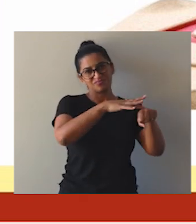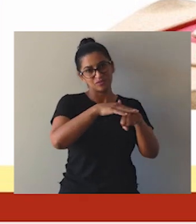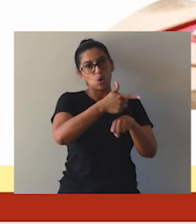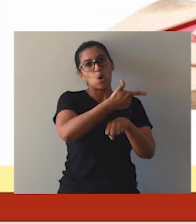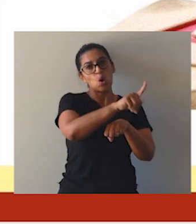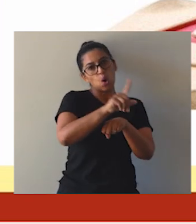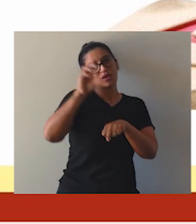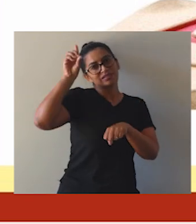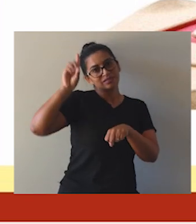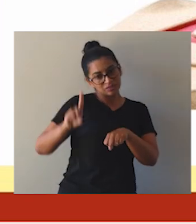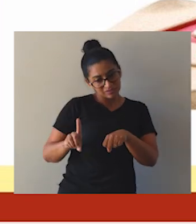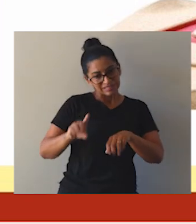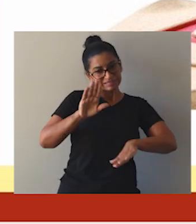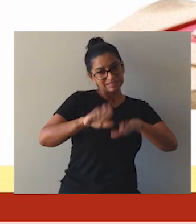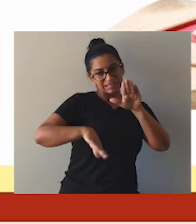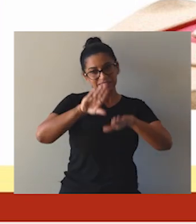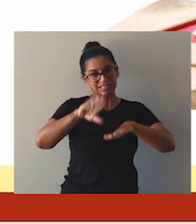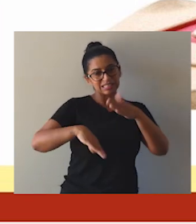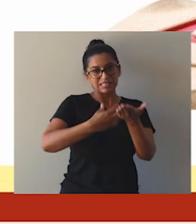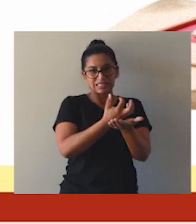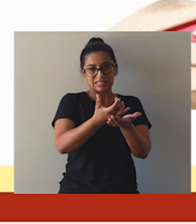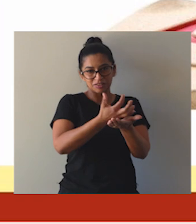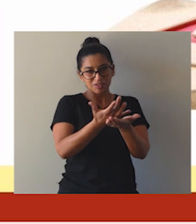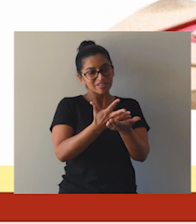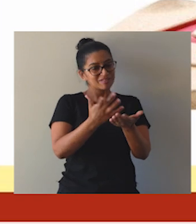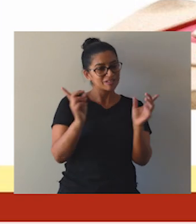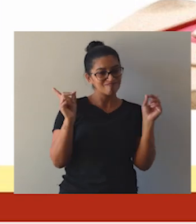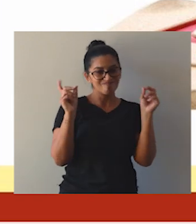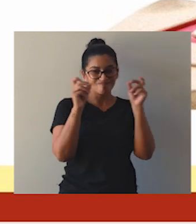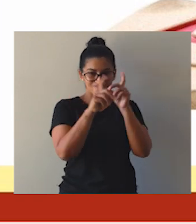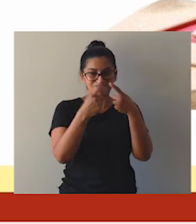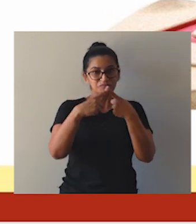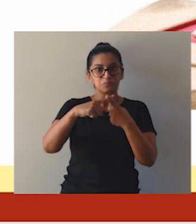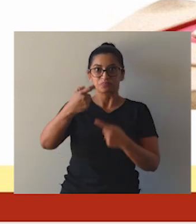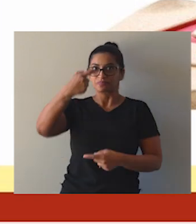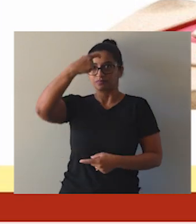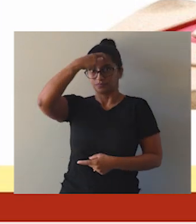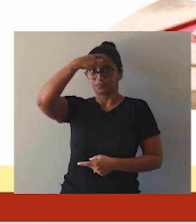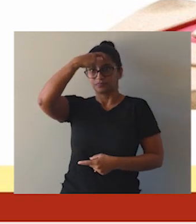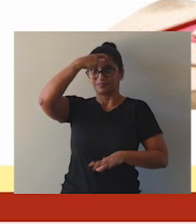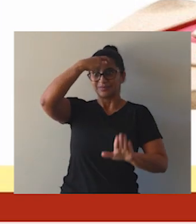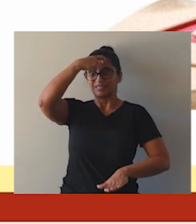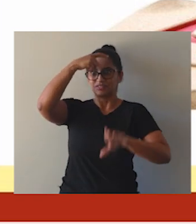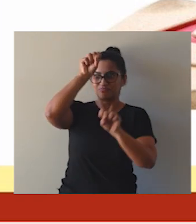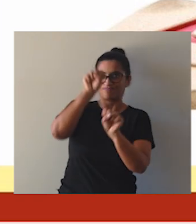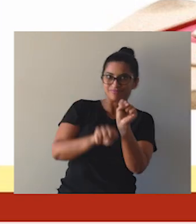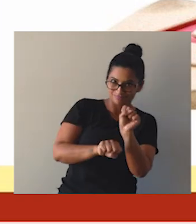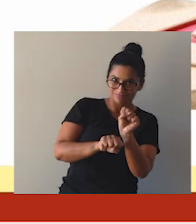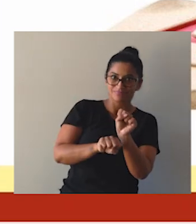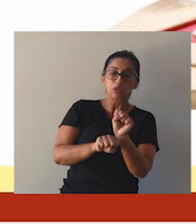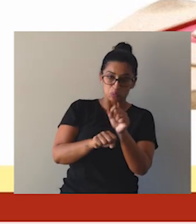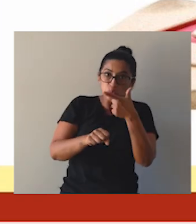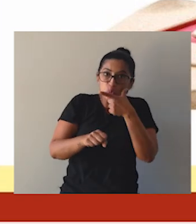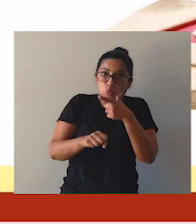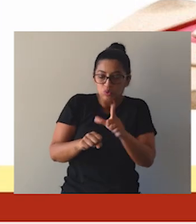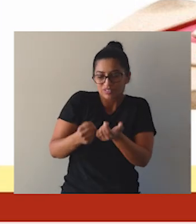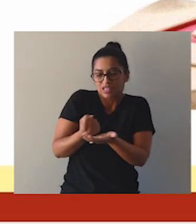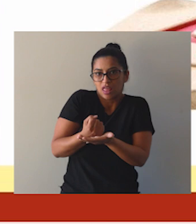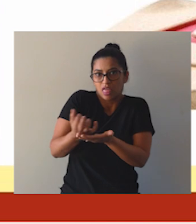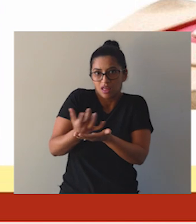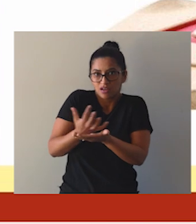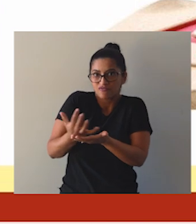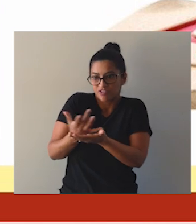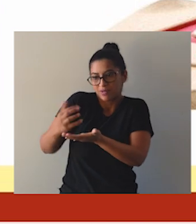alfabetização mais complicada, mais difícil. Então, a criança tem que ter o cognitivo totalmente preservado para que consiga ser alfabetizada em